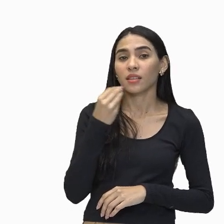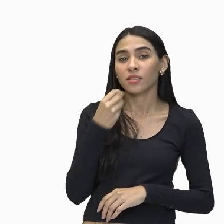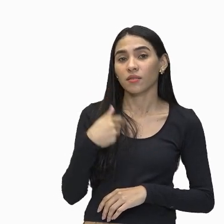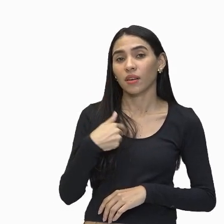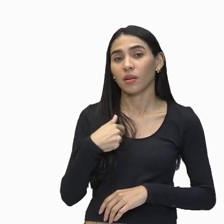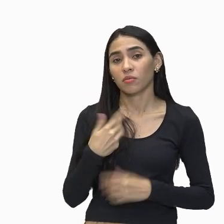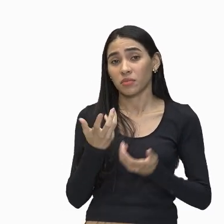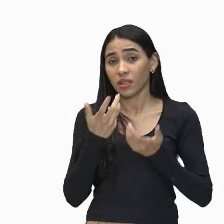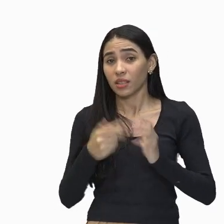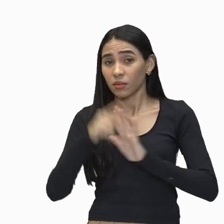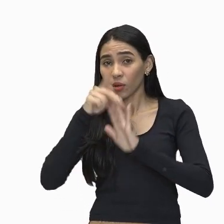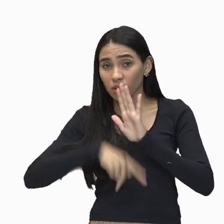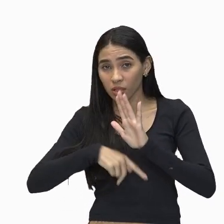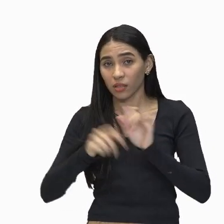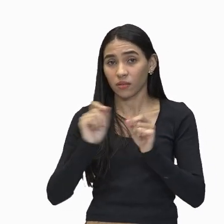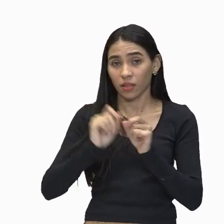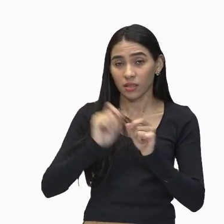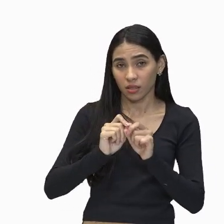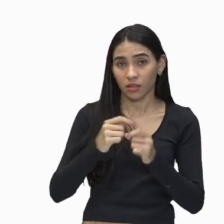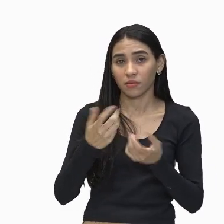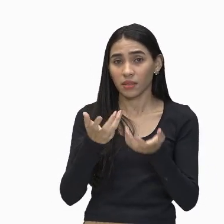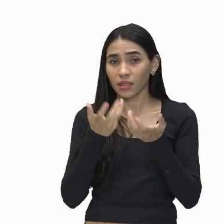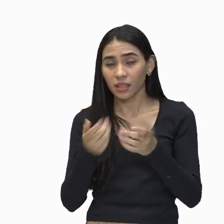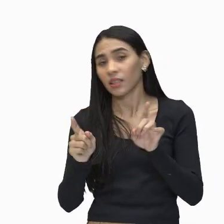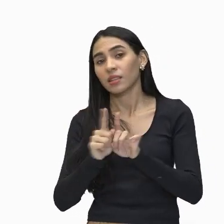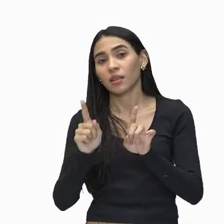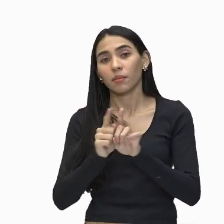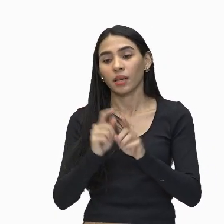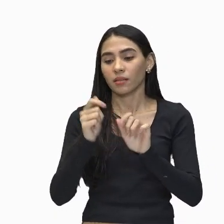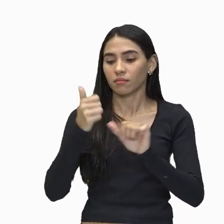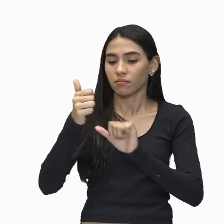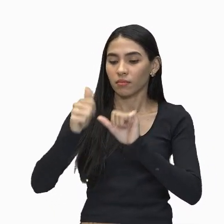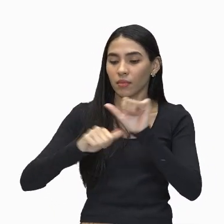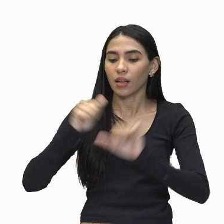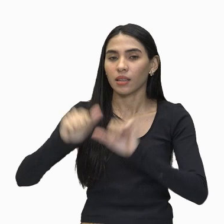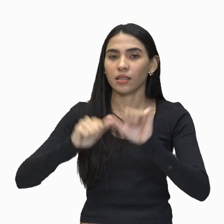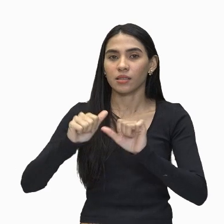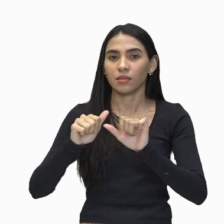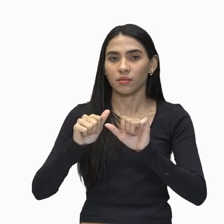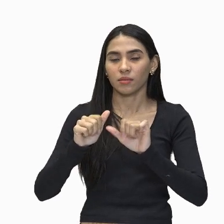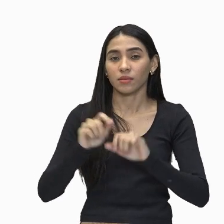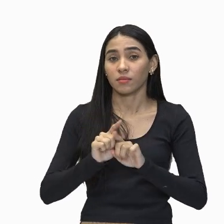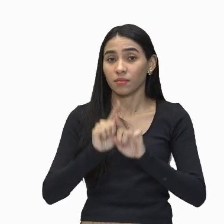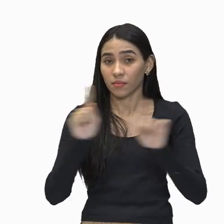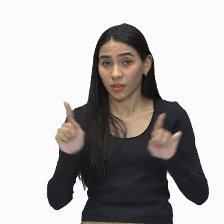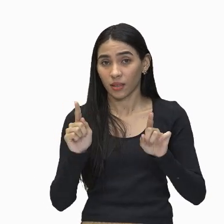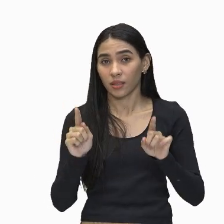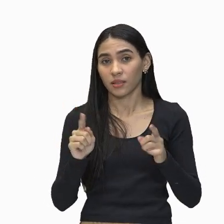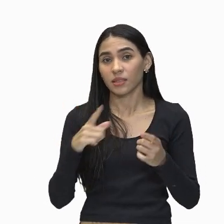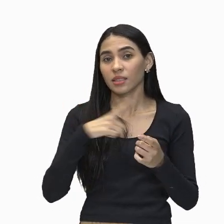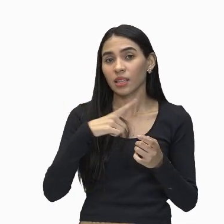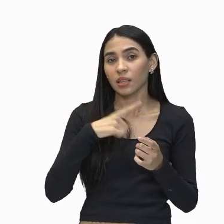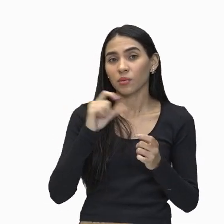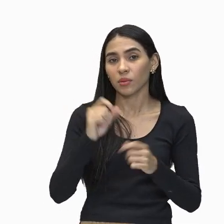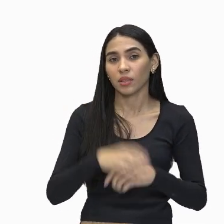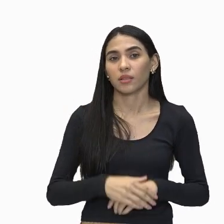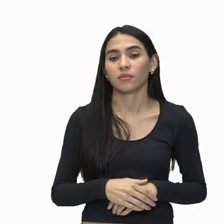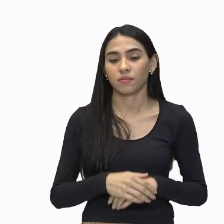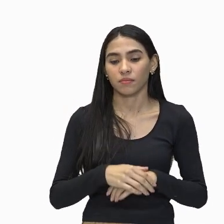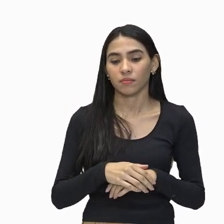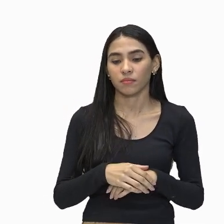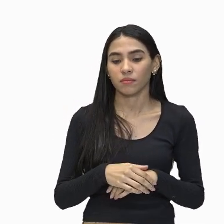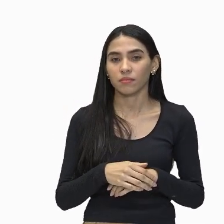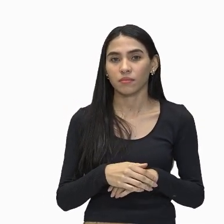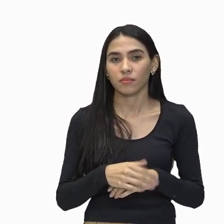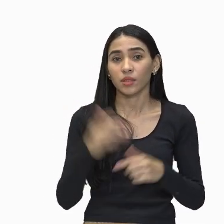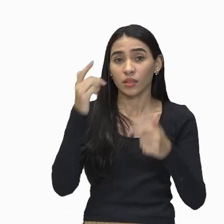esse projeto, de eu querer construir o meu existir, mas diante das